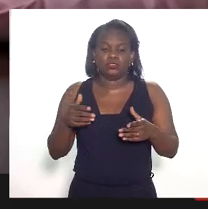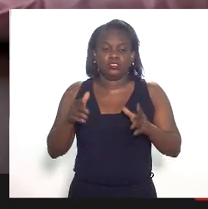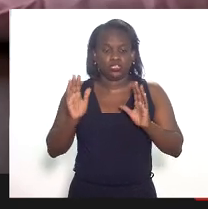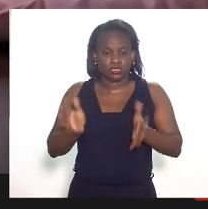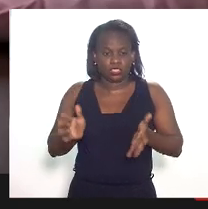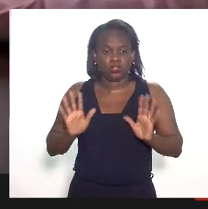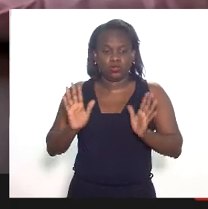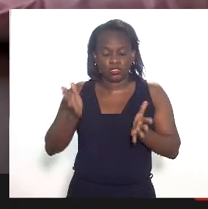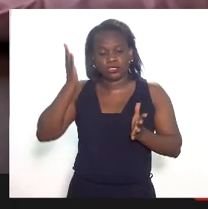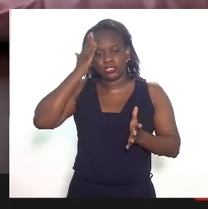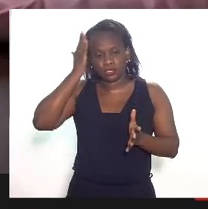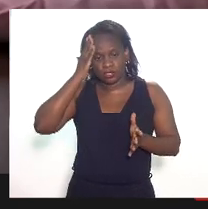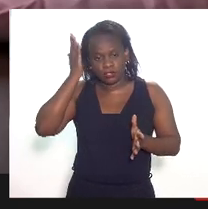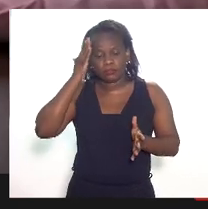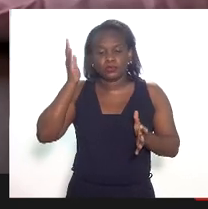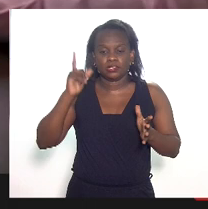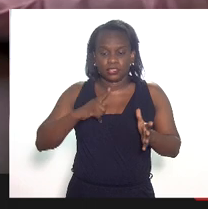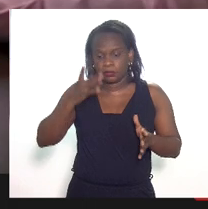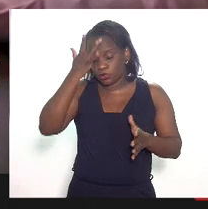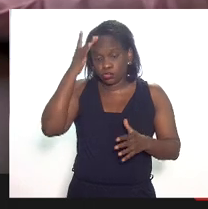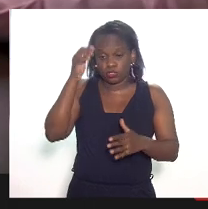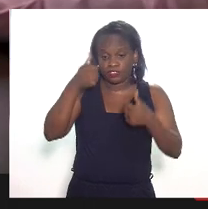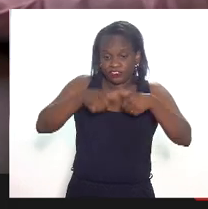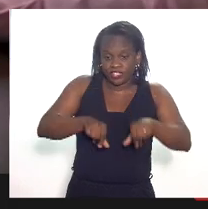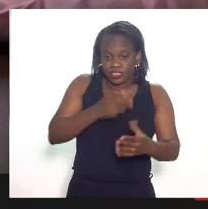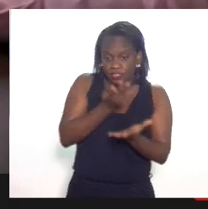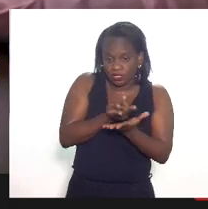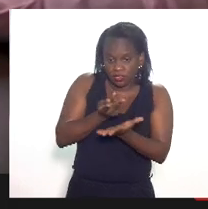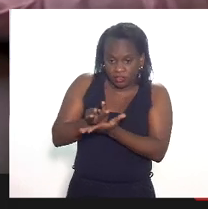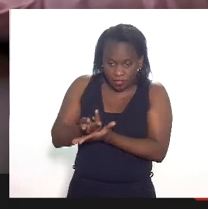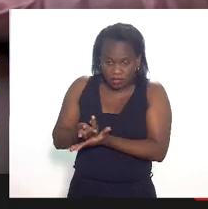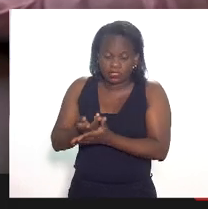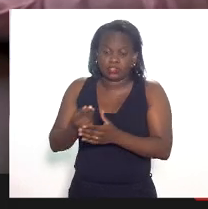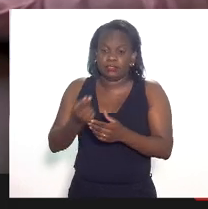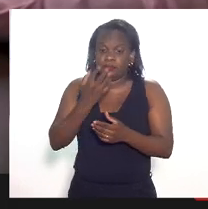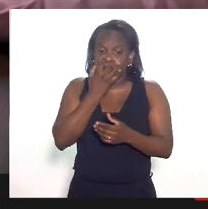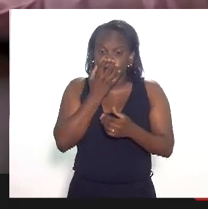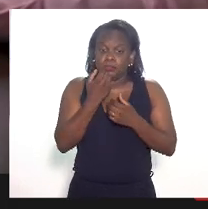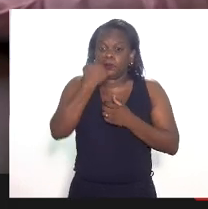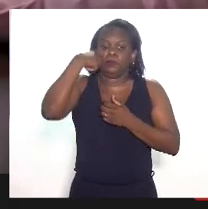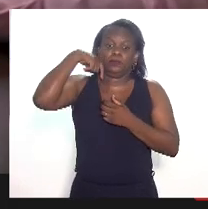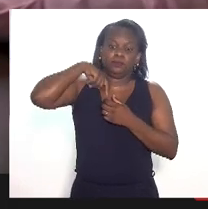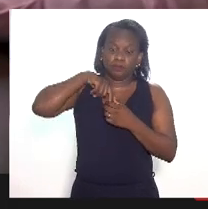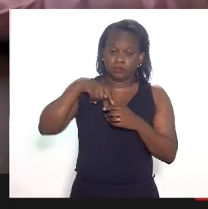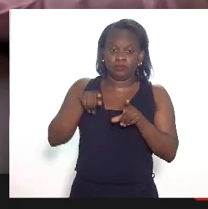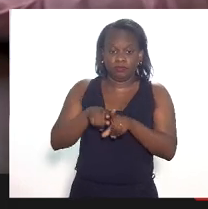se sabe que estão internando pacientes, que estão intubando pacientes,